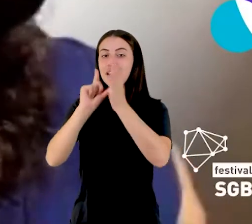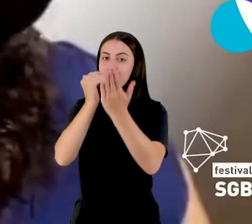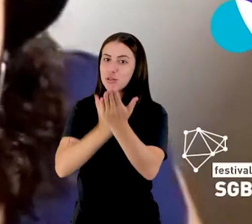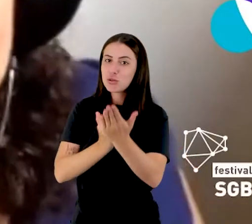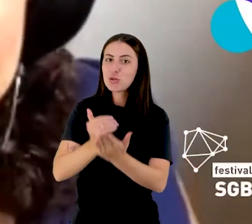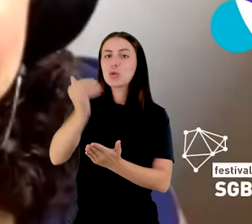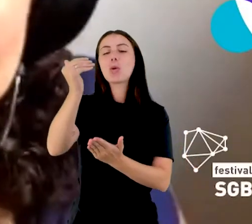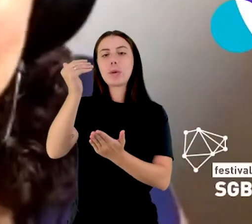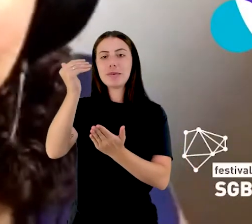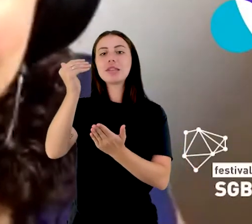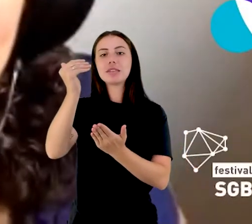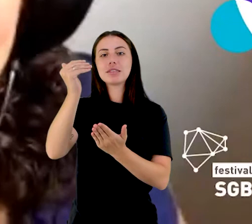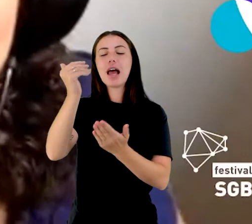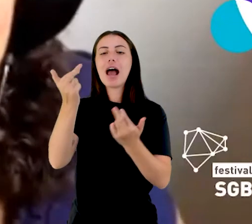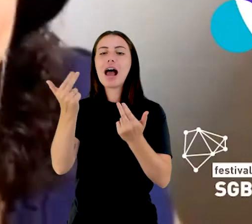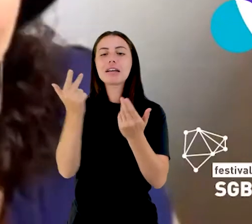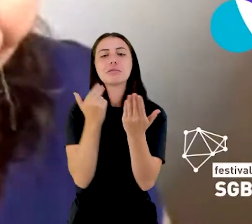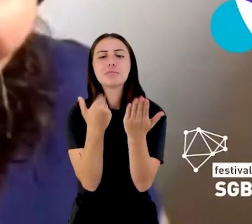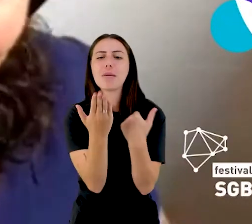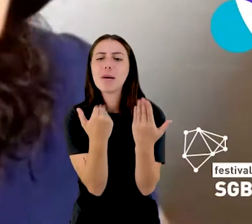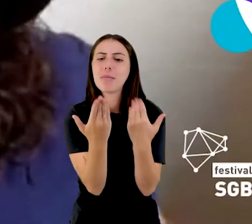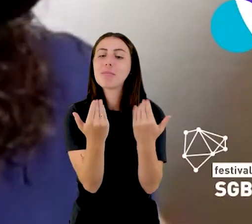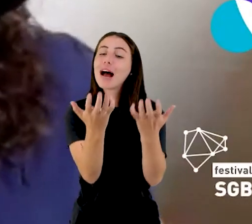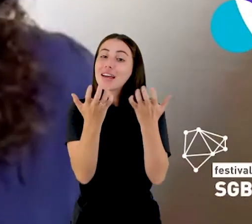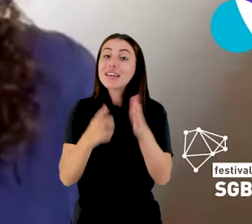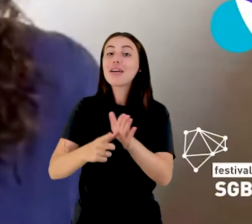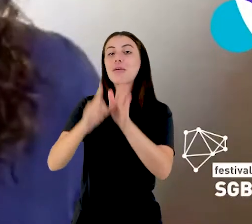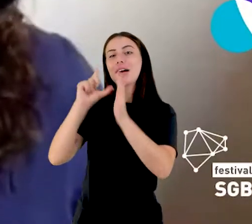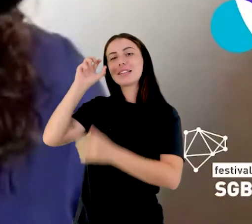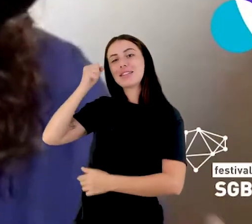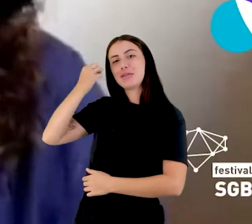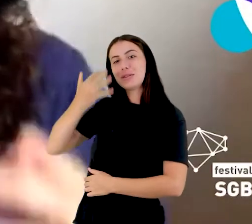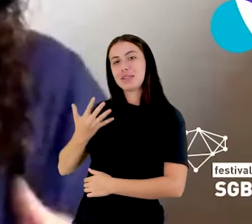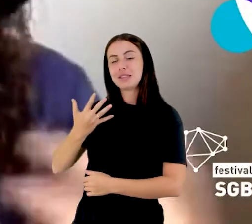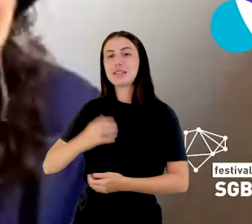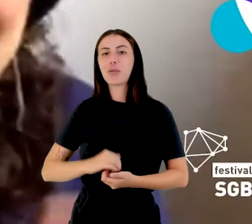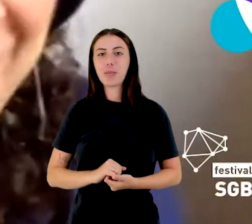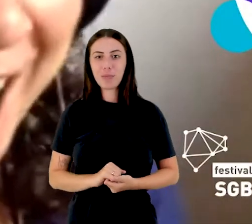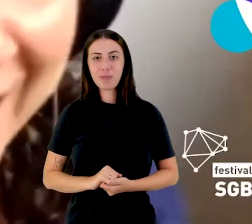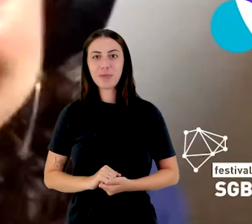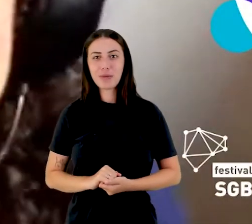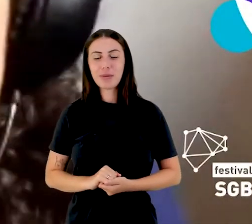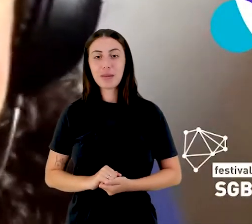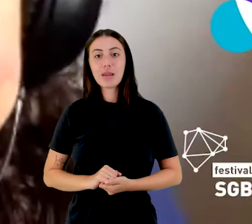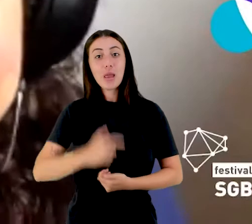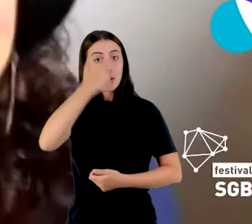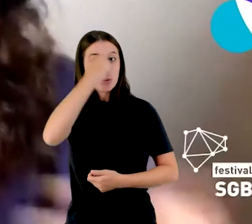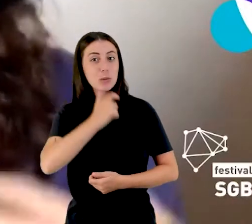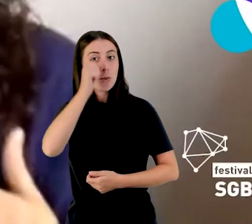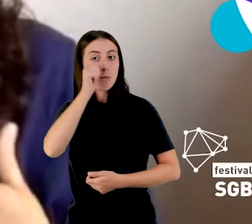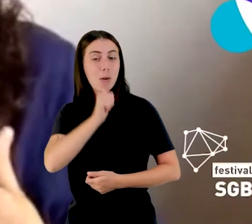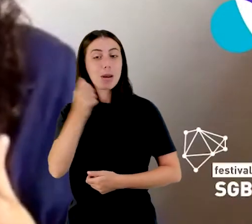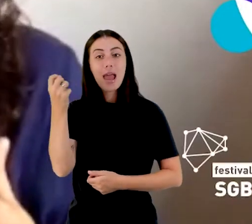né, e que me move muito. Então, antes de começar, né, a essa prosa,